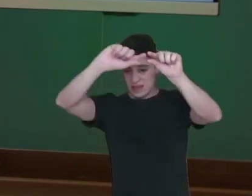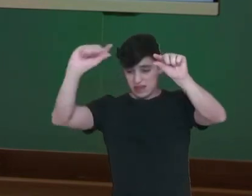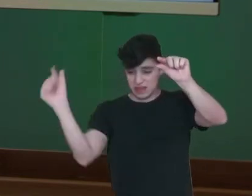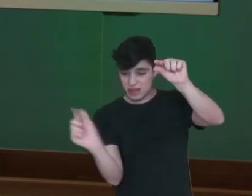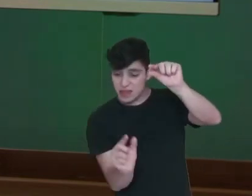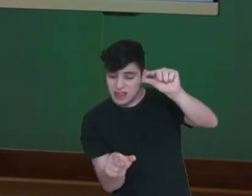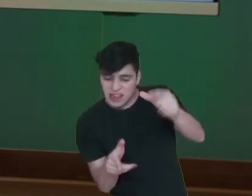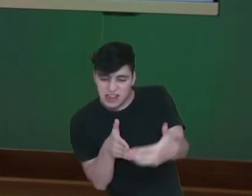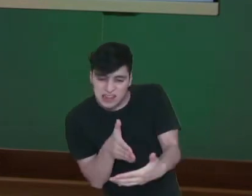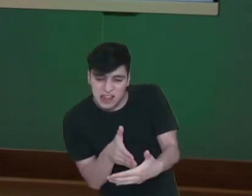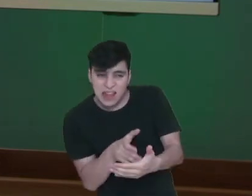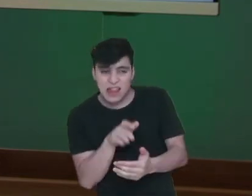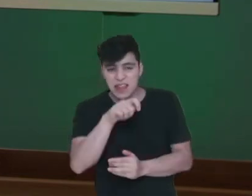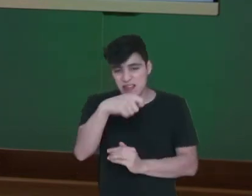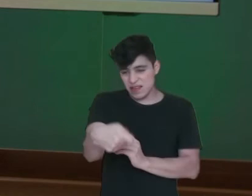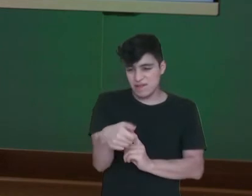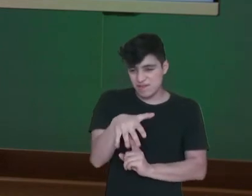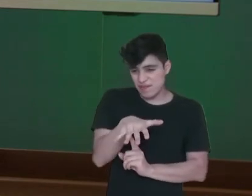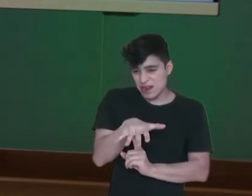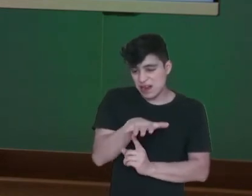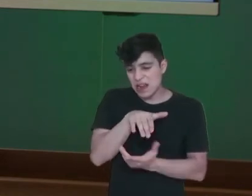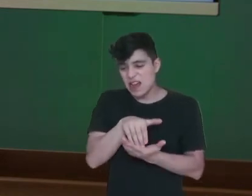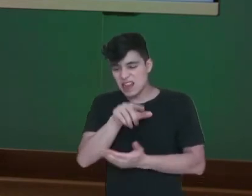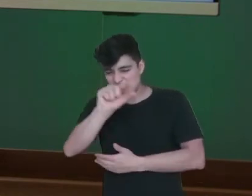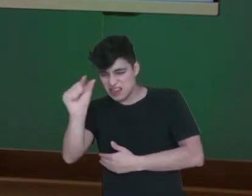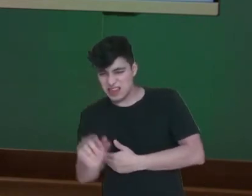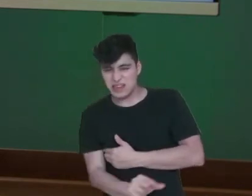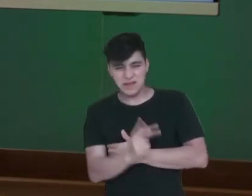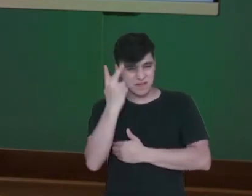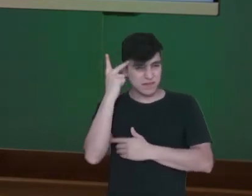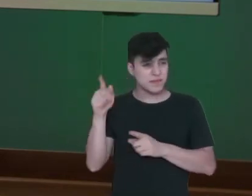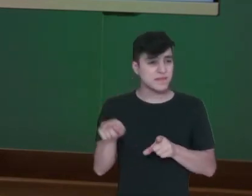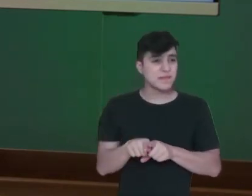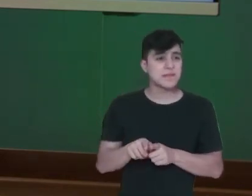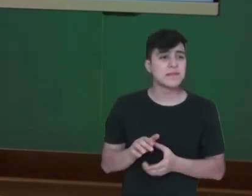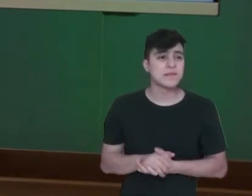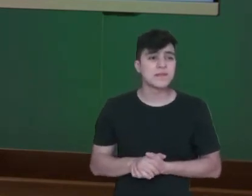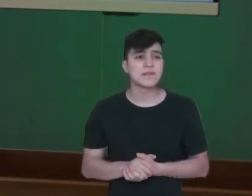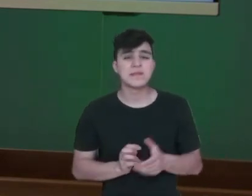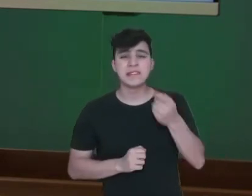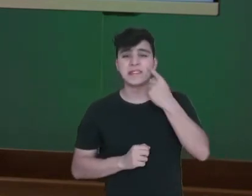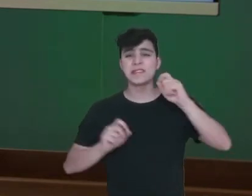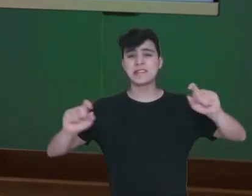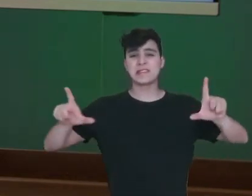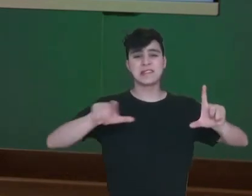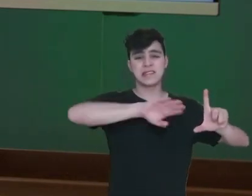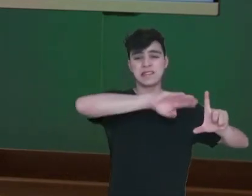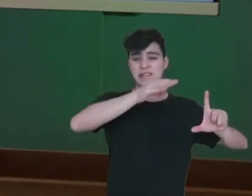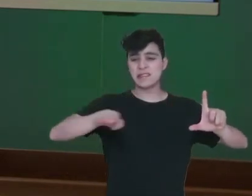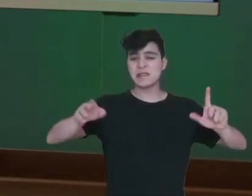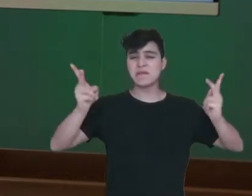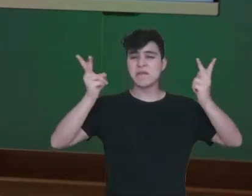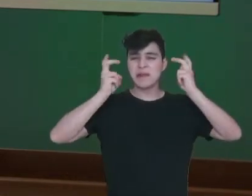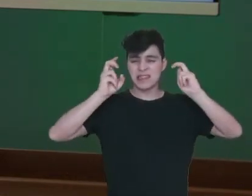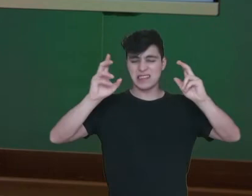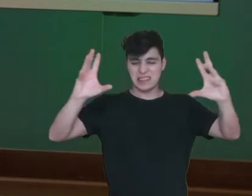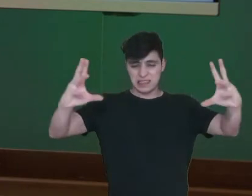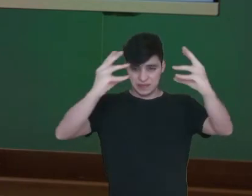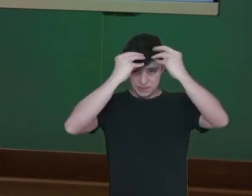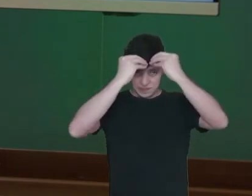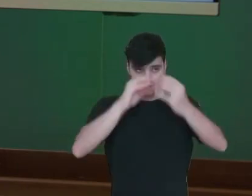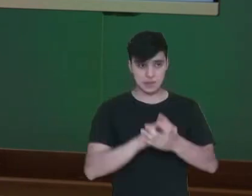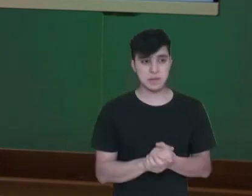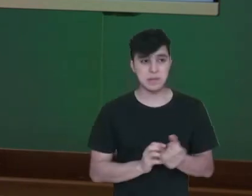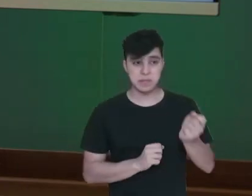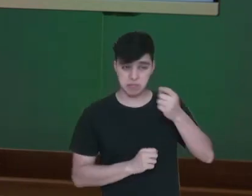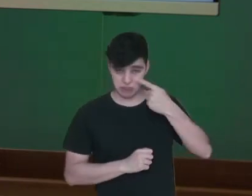do Paraná, ali todo o estado de São Paulo. E aqui nós temos um esquema para a gente entender um pouquinho melhor. O que eu vou ter? Os